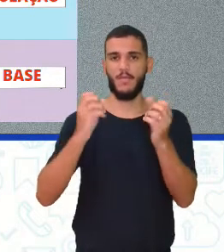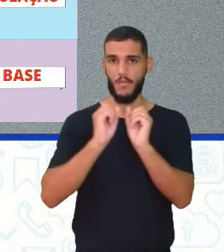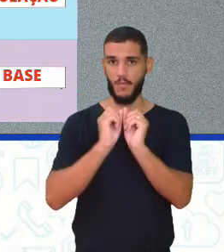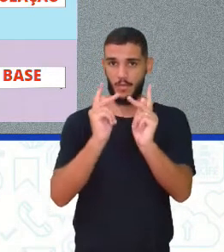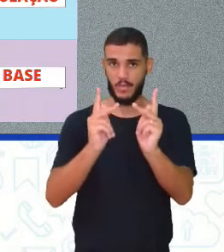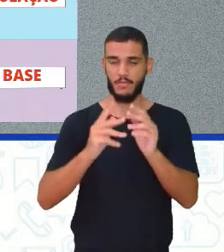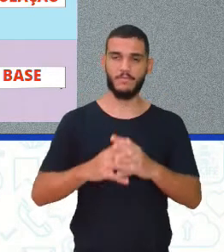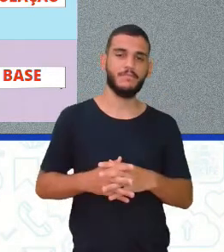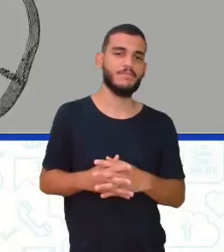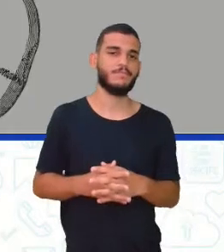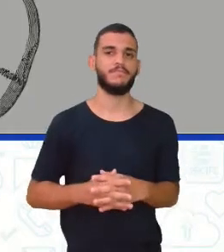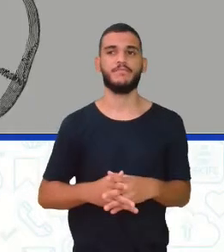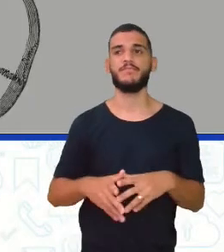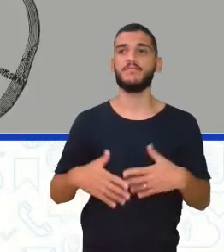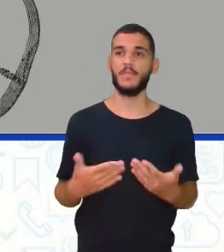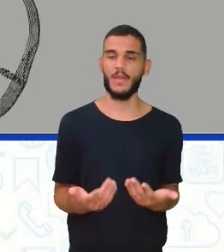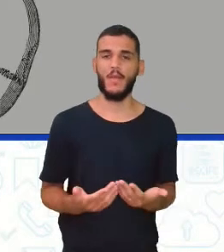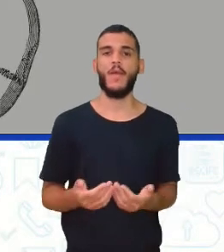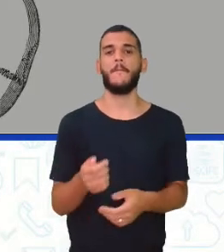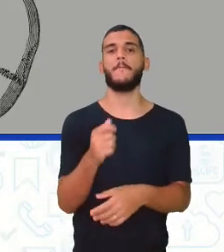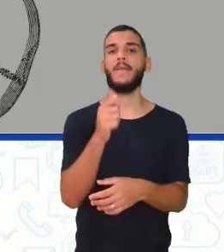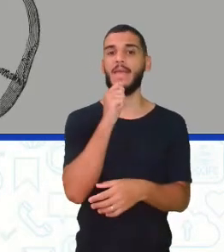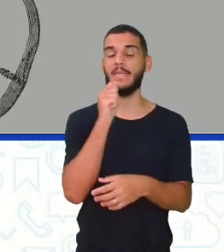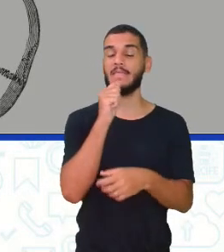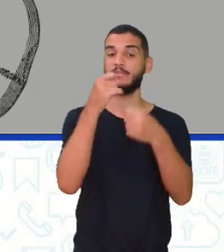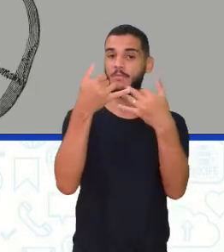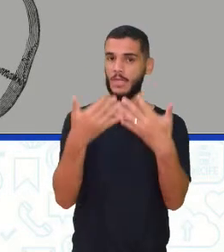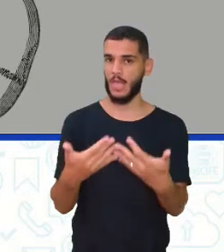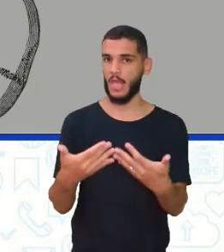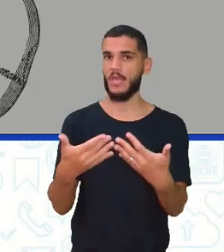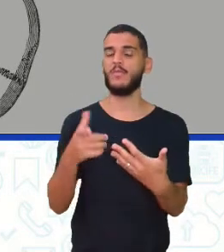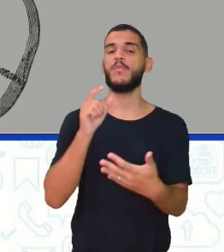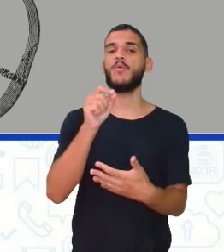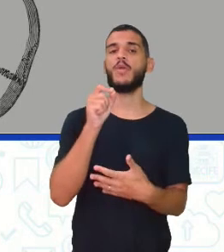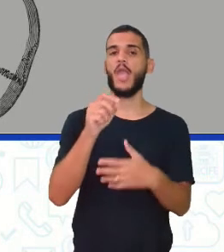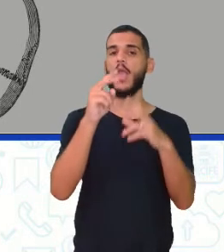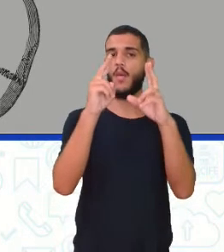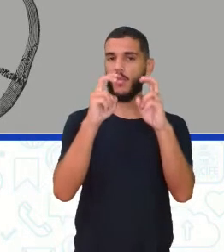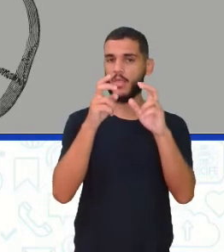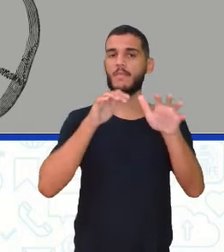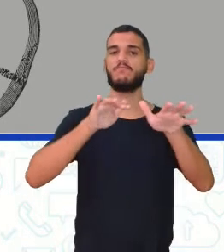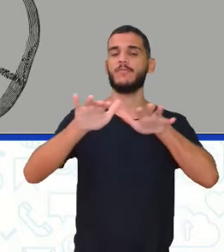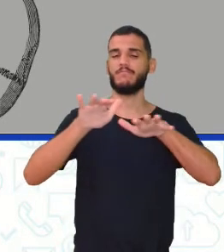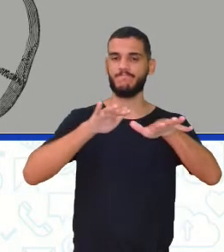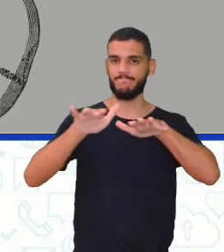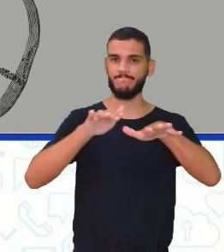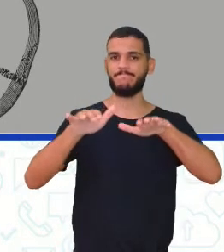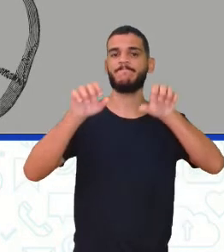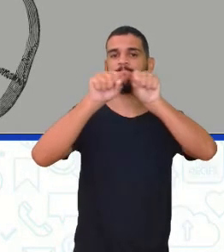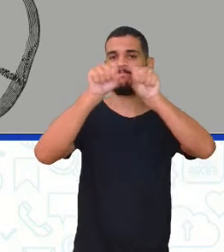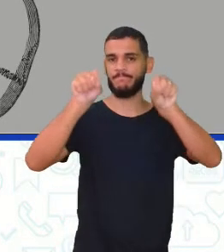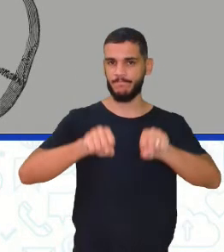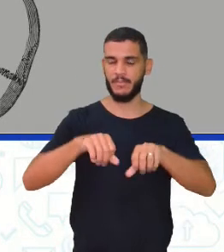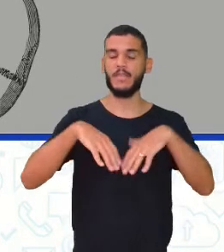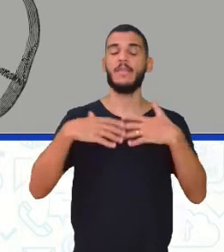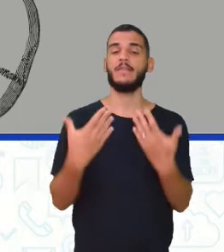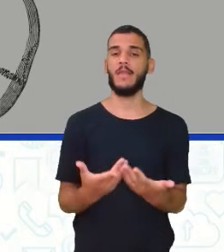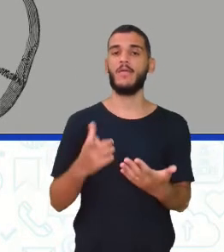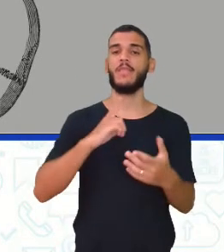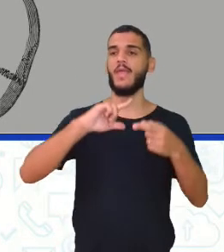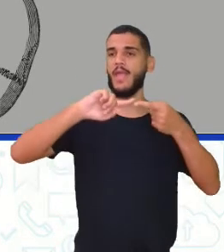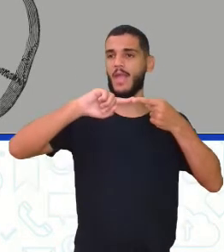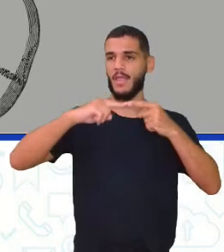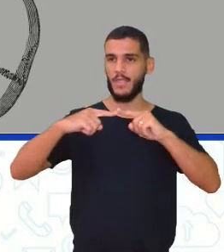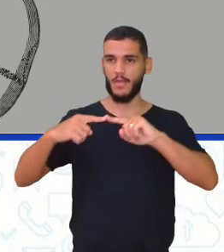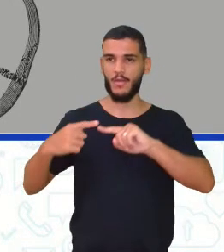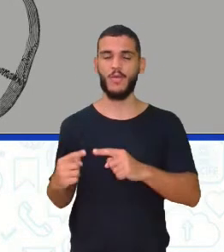sistema muscular. Ainda falando a respeito desse sistema locomotor, os tipos de articulações, a questão dos